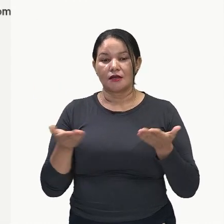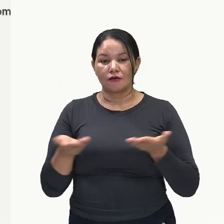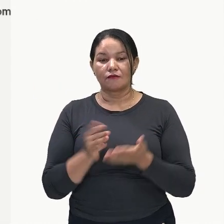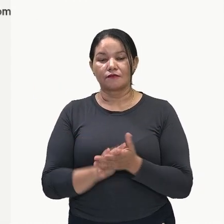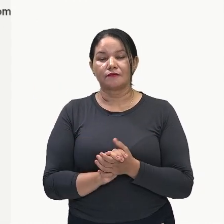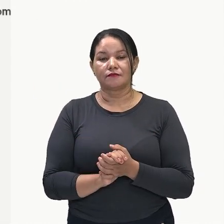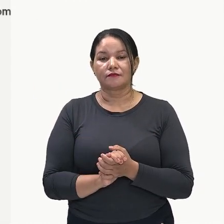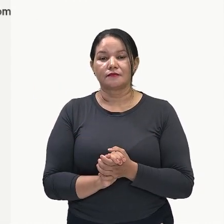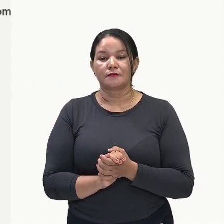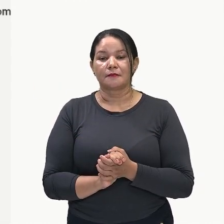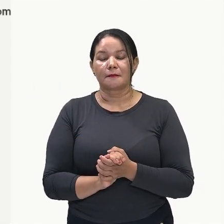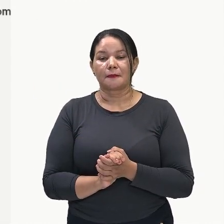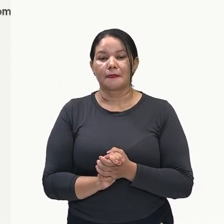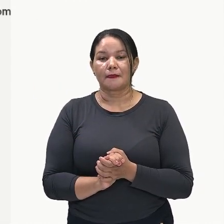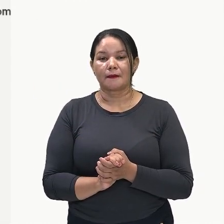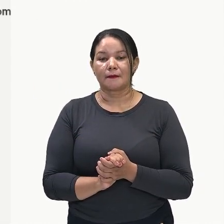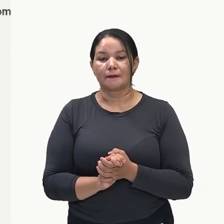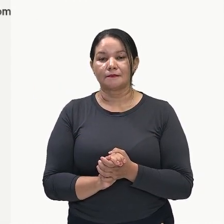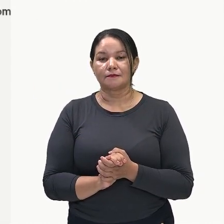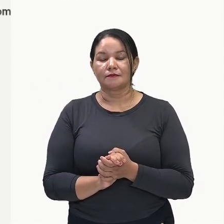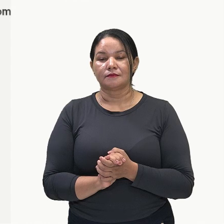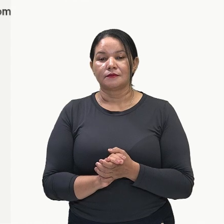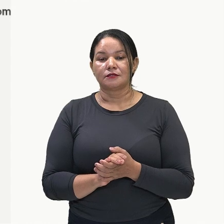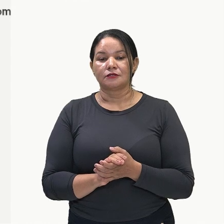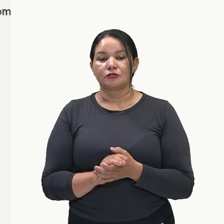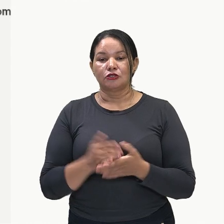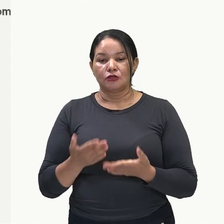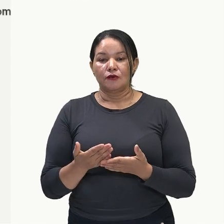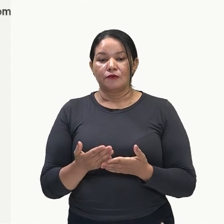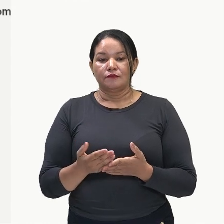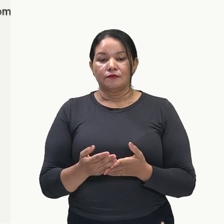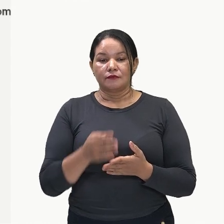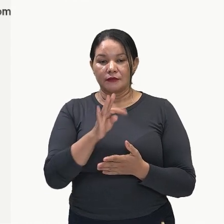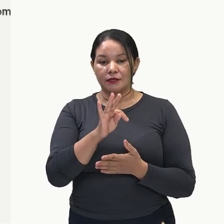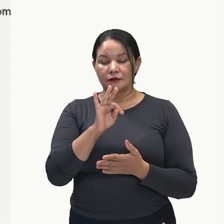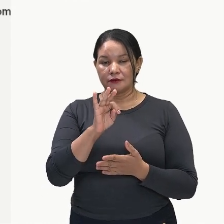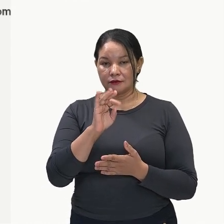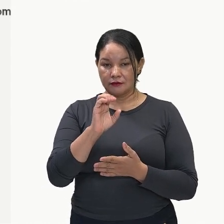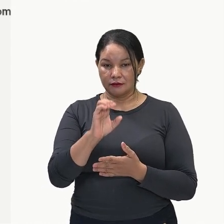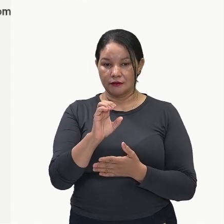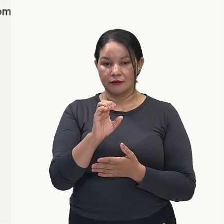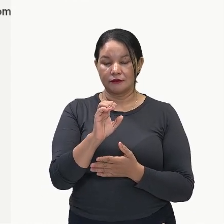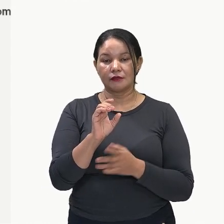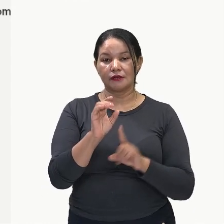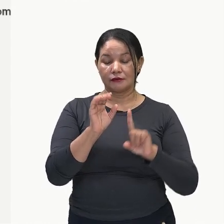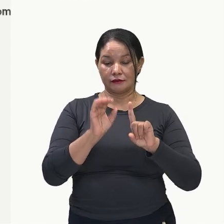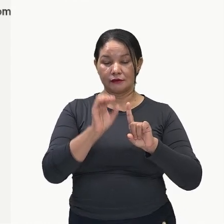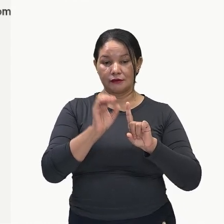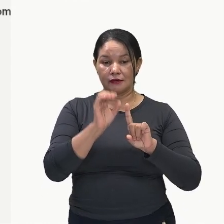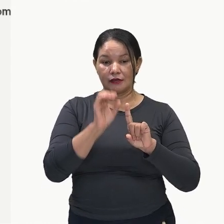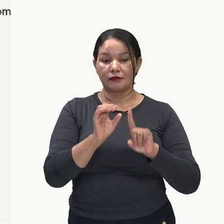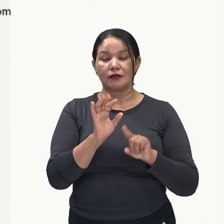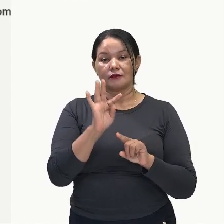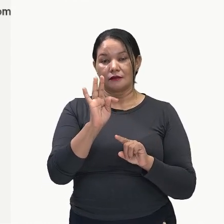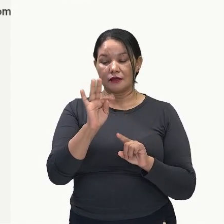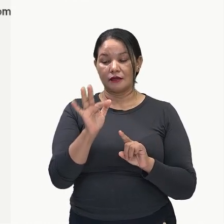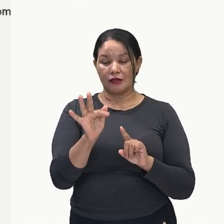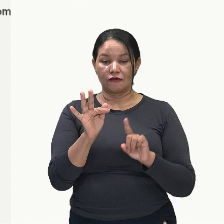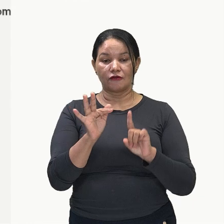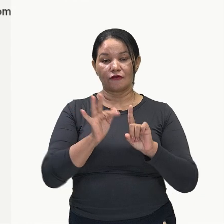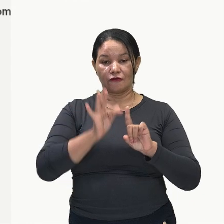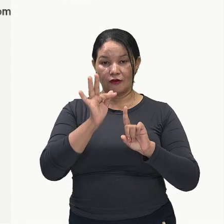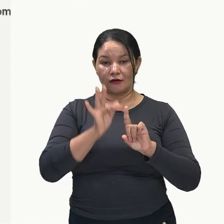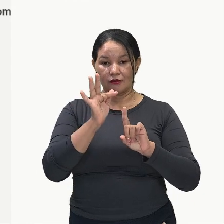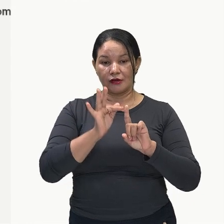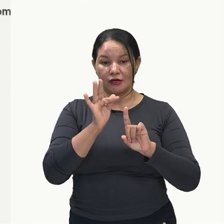é aquela lá onde o TC é a temperatura em Celsius, TF a temperatura em Fahrenheit